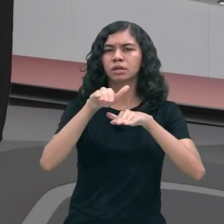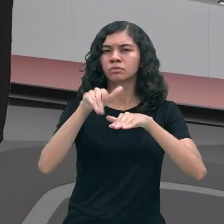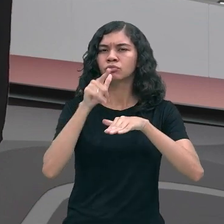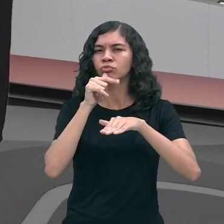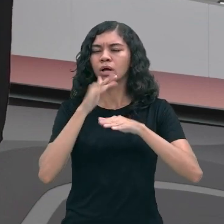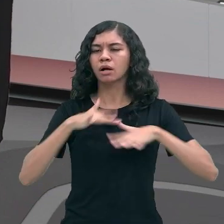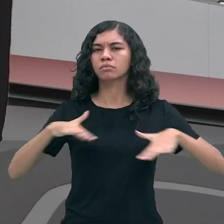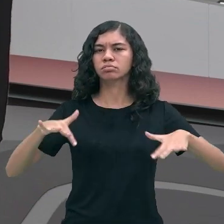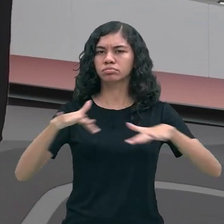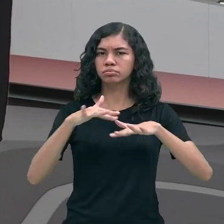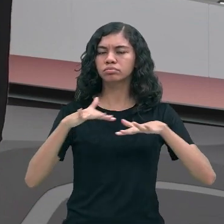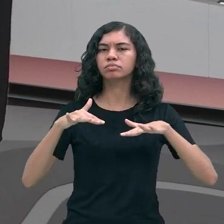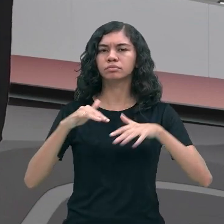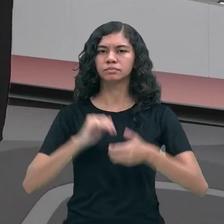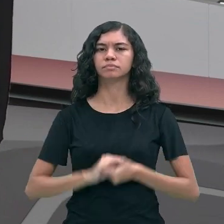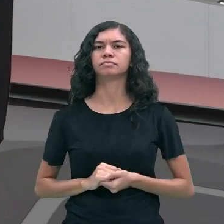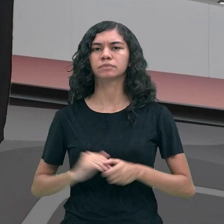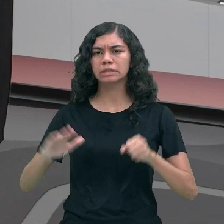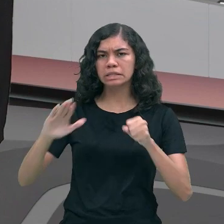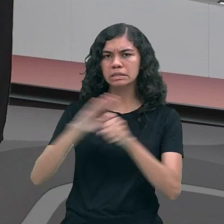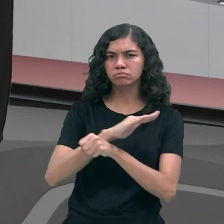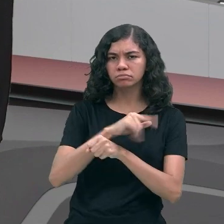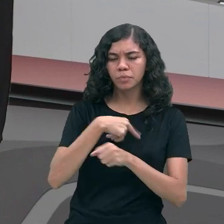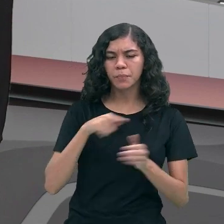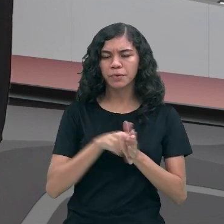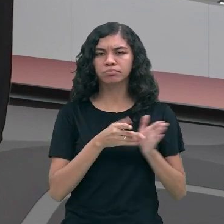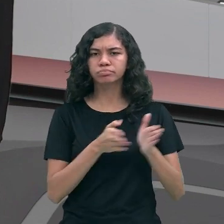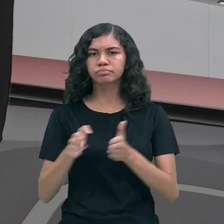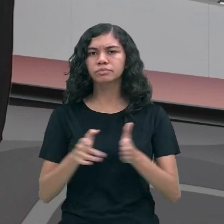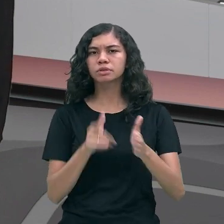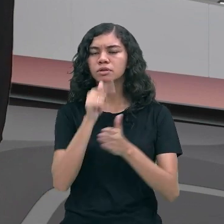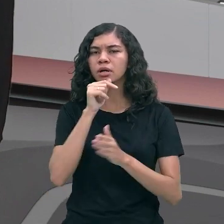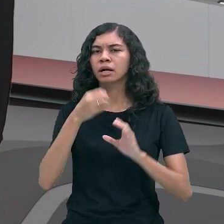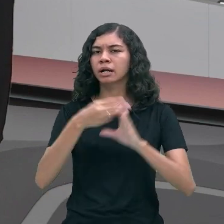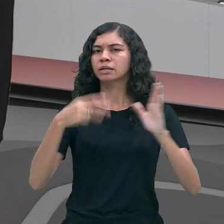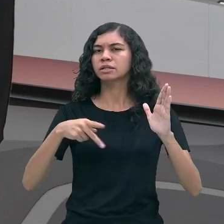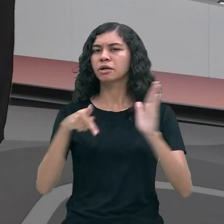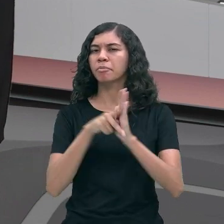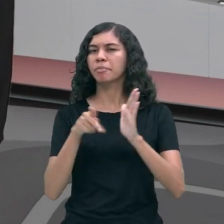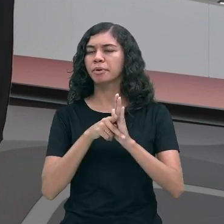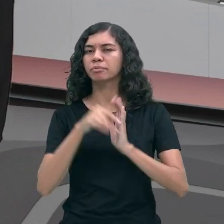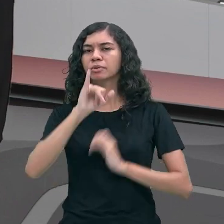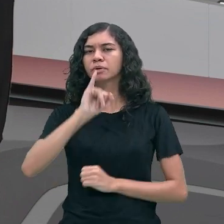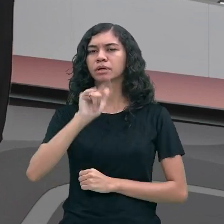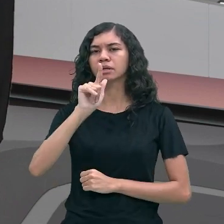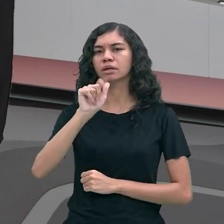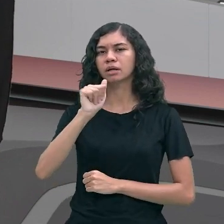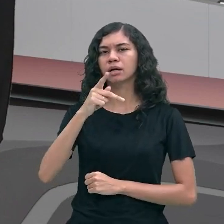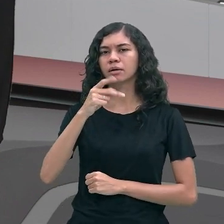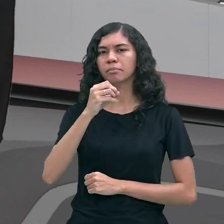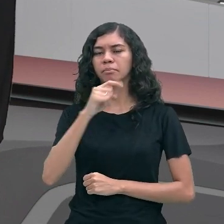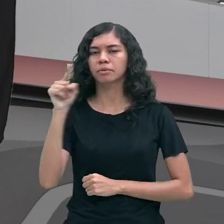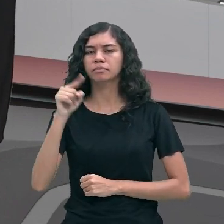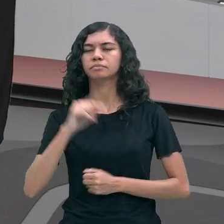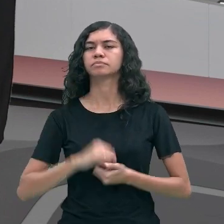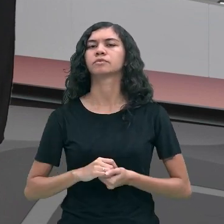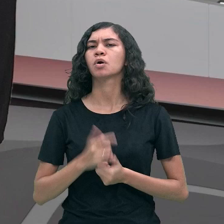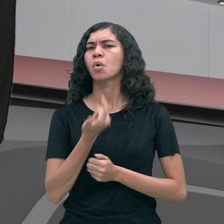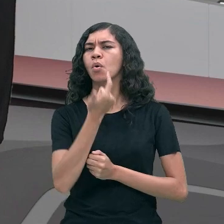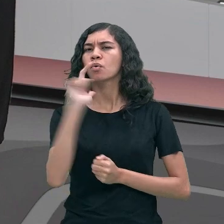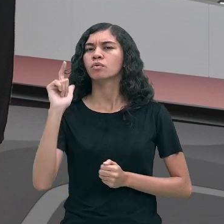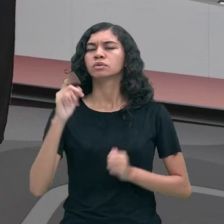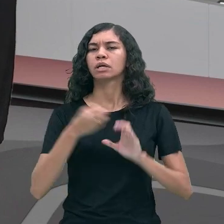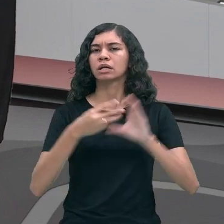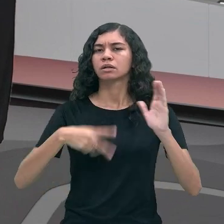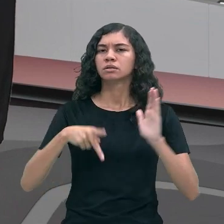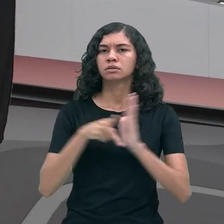inundação, ou seja, pela cheia do rio, vão apresentar mais características do igapó. Quais são as características mais que a gente pode ter? Então, exemplos, a